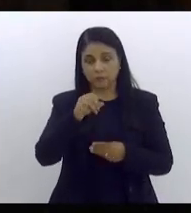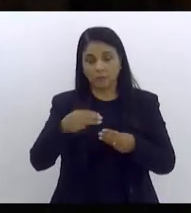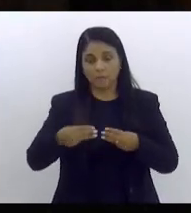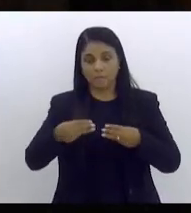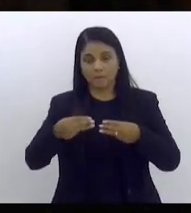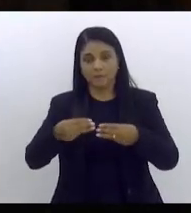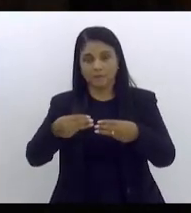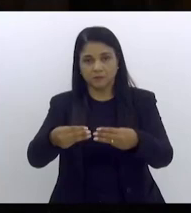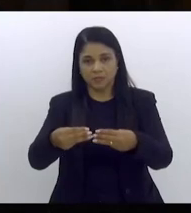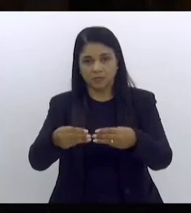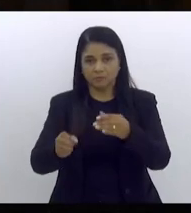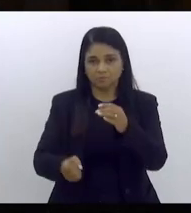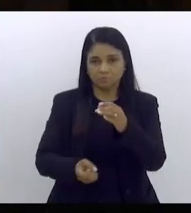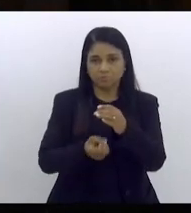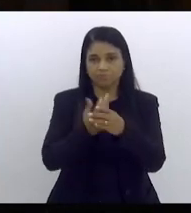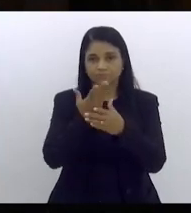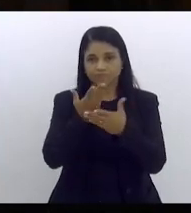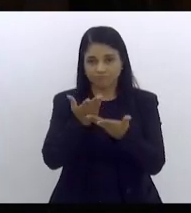Ministério.